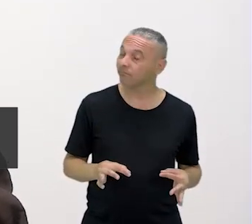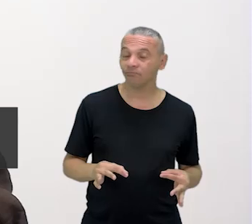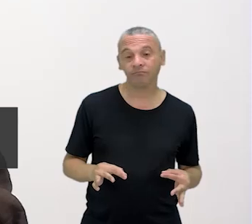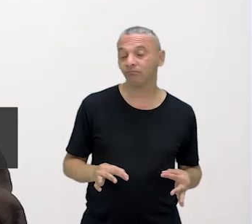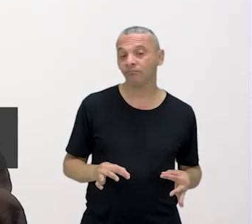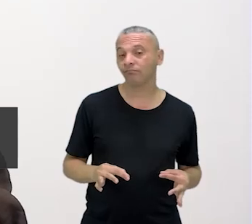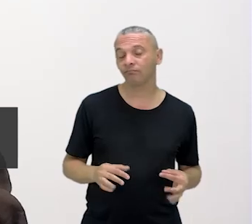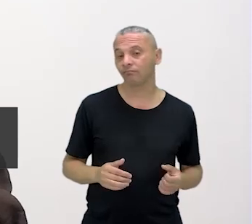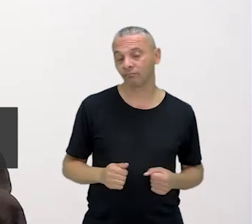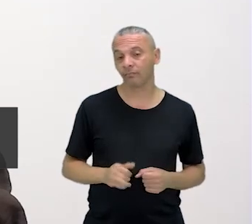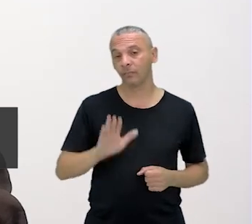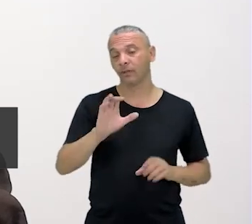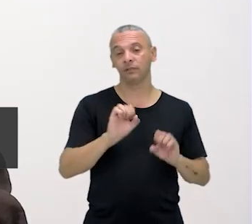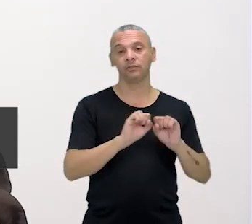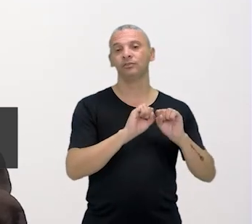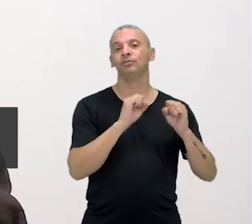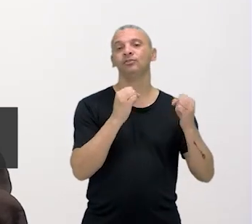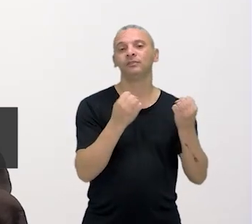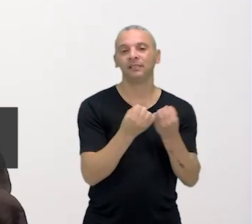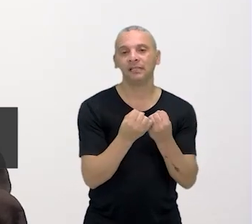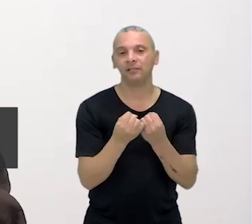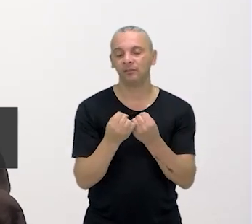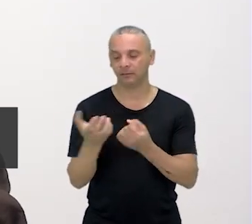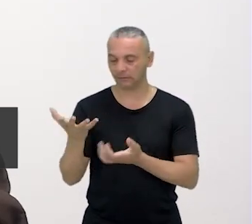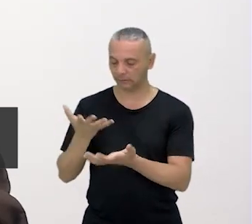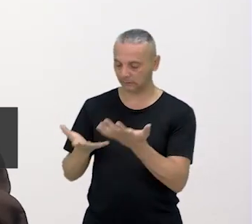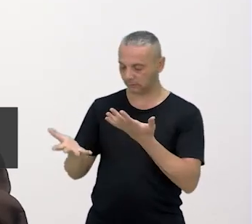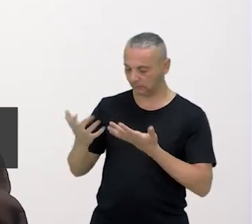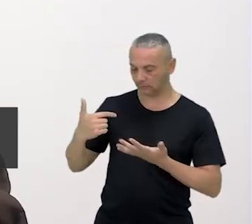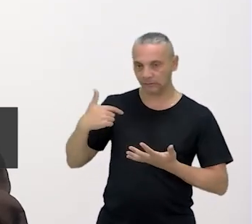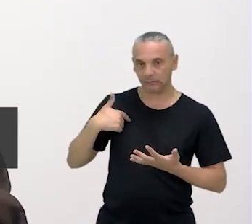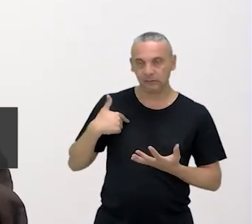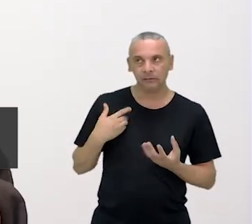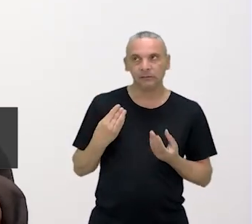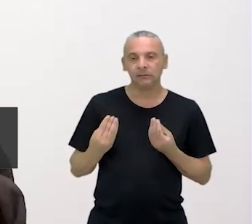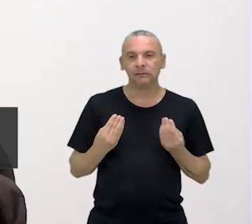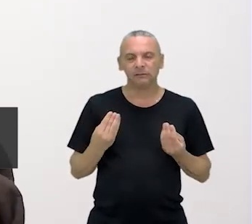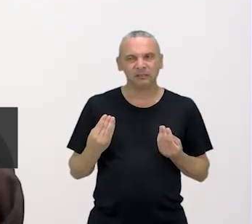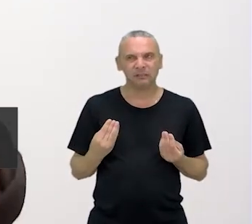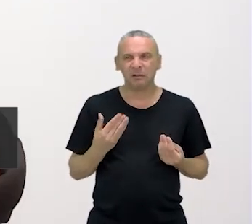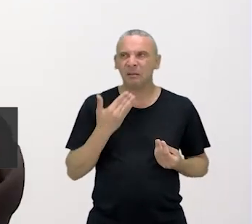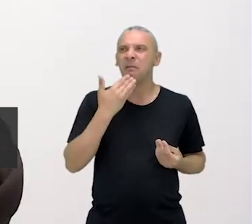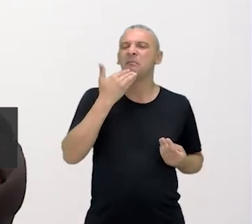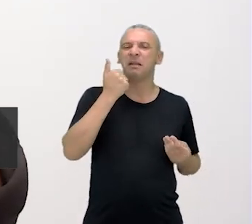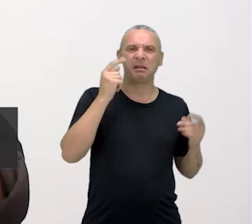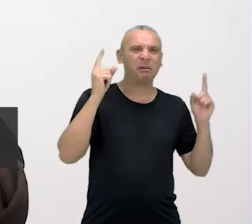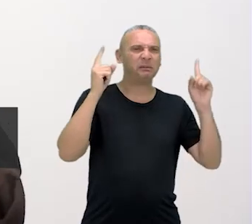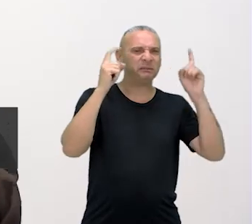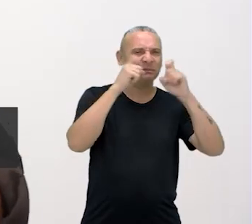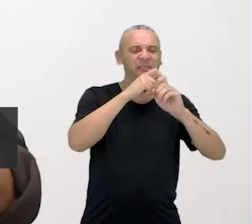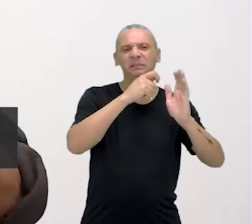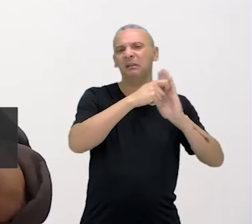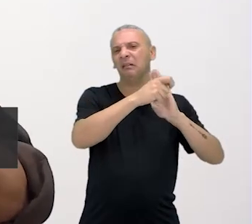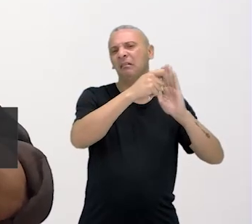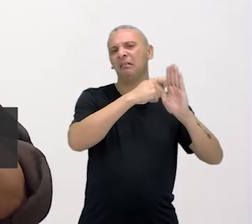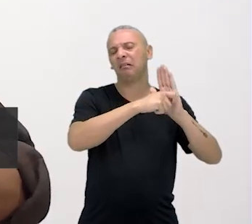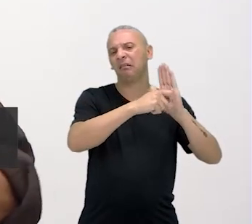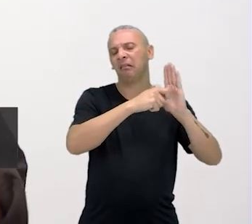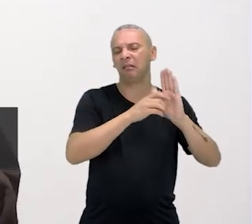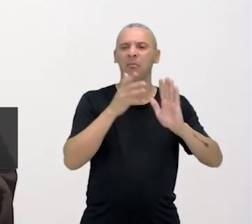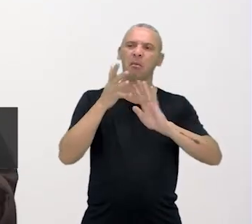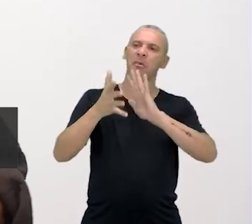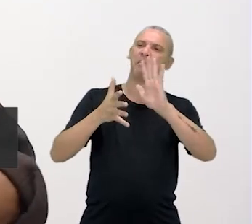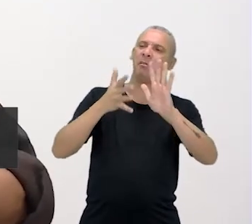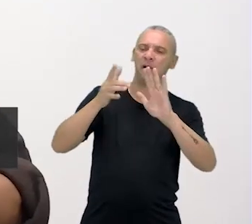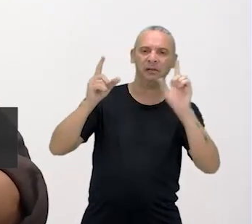simples? Só que a sociedade nos influencia para o complexo. Não, escreva difícil. Fale